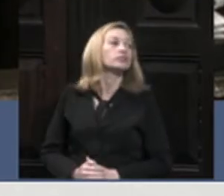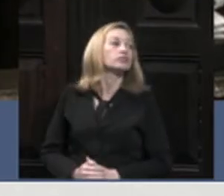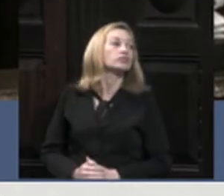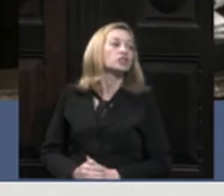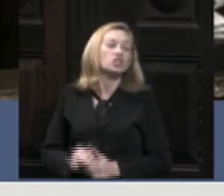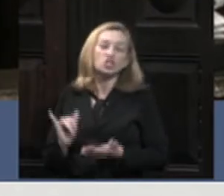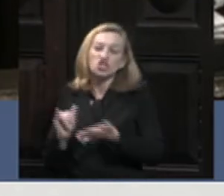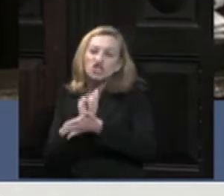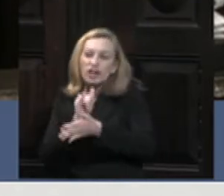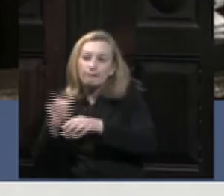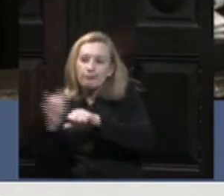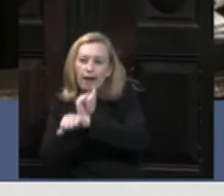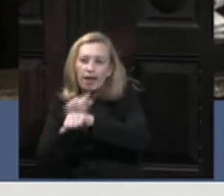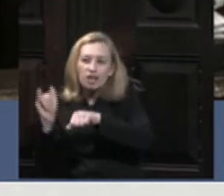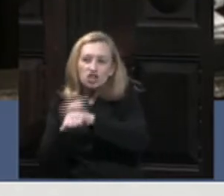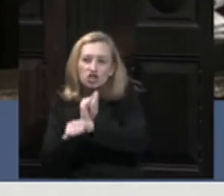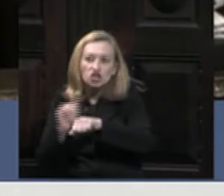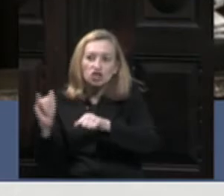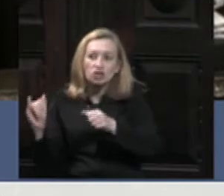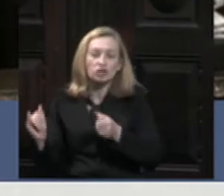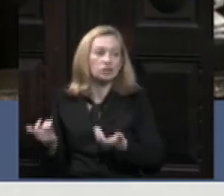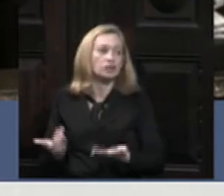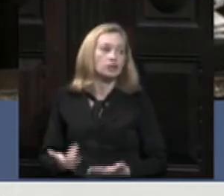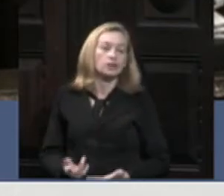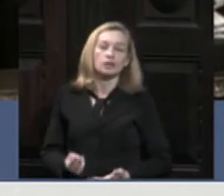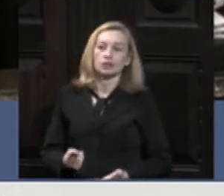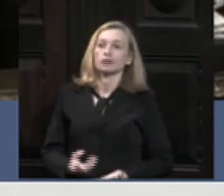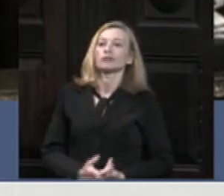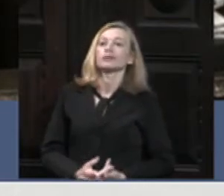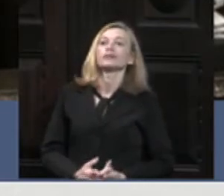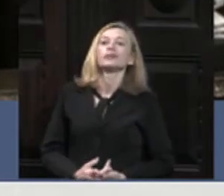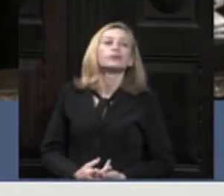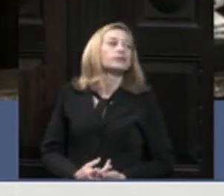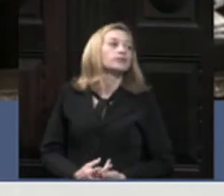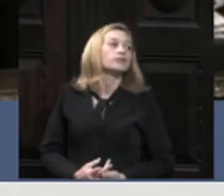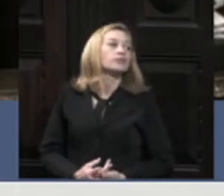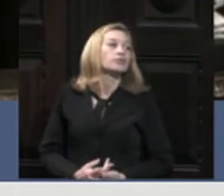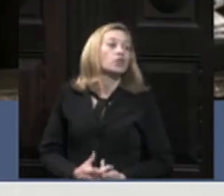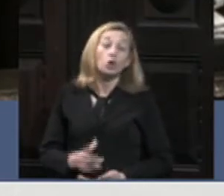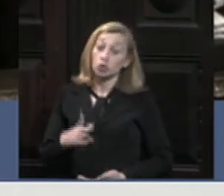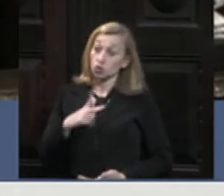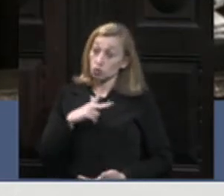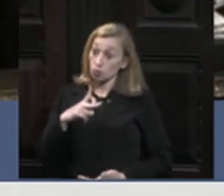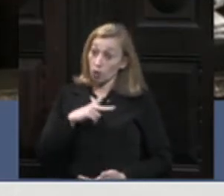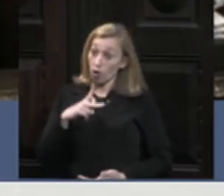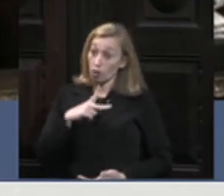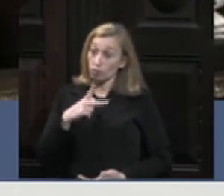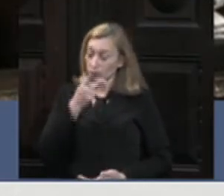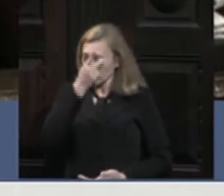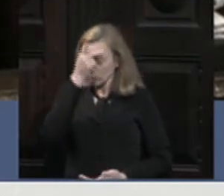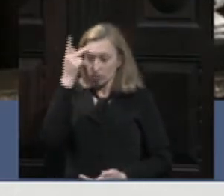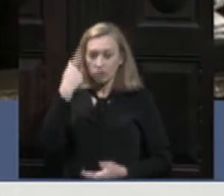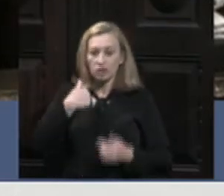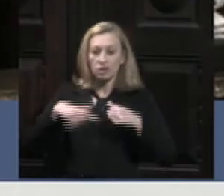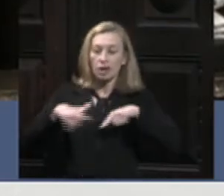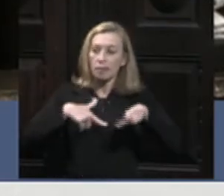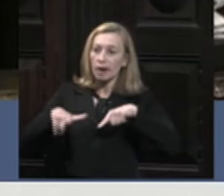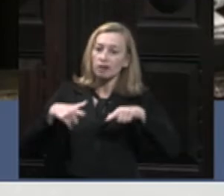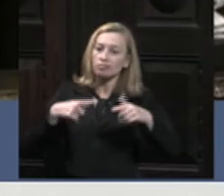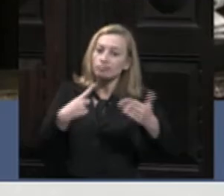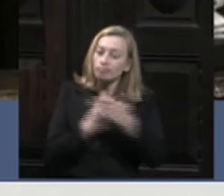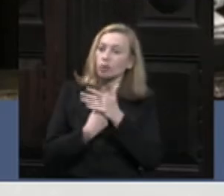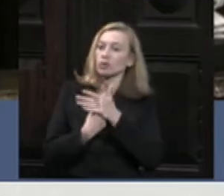que não pode ser disfarçado. Os próprios servidores públicos